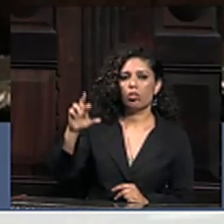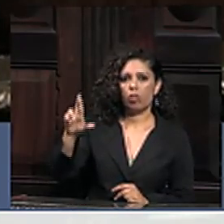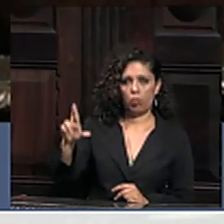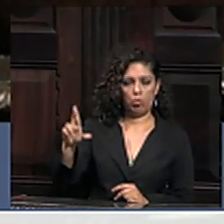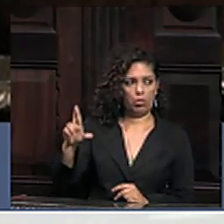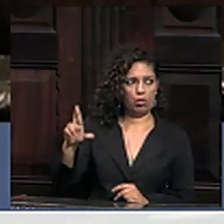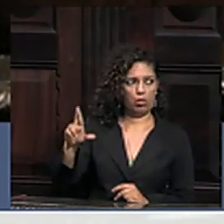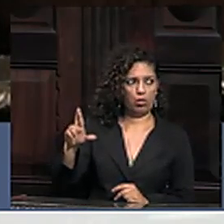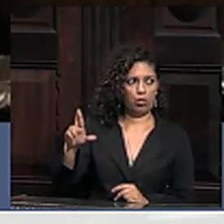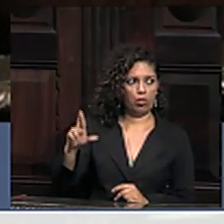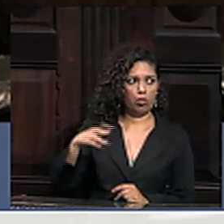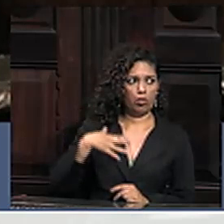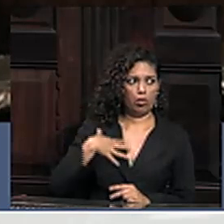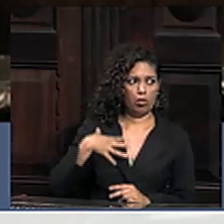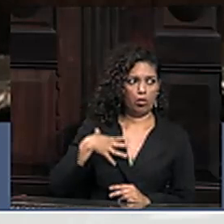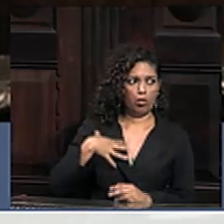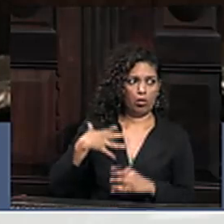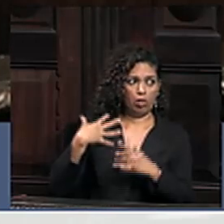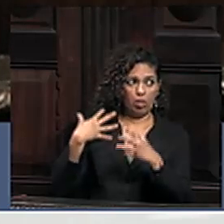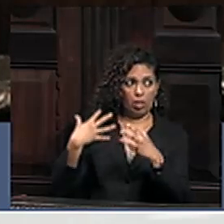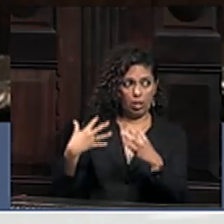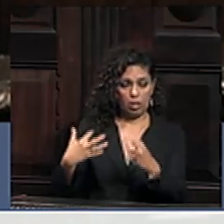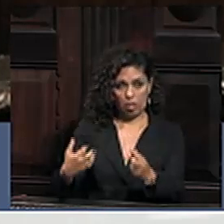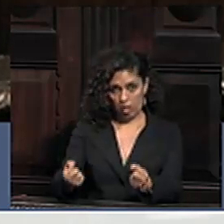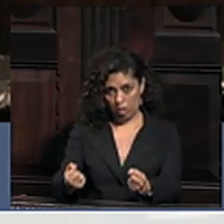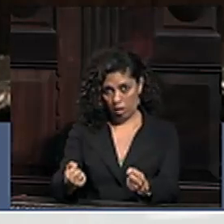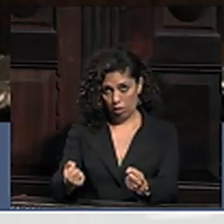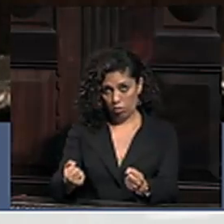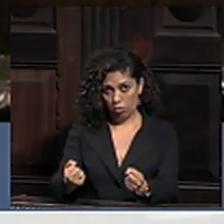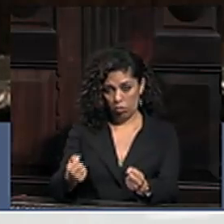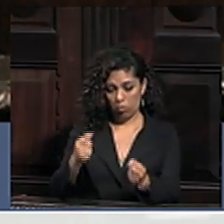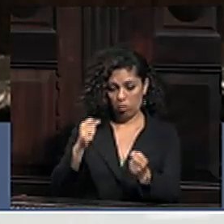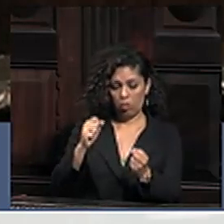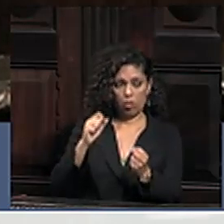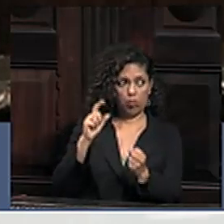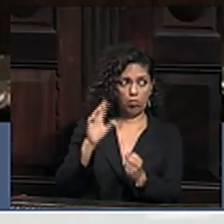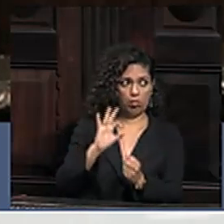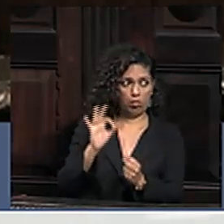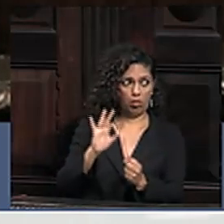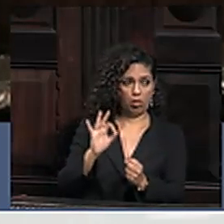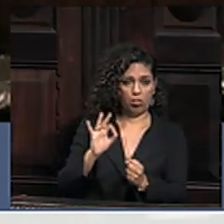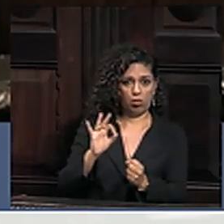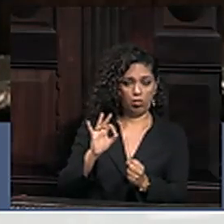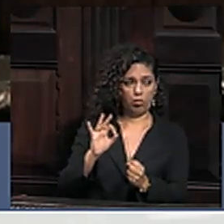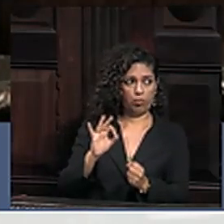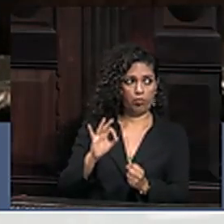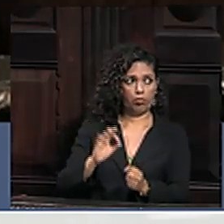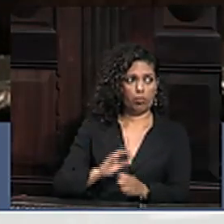eleitorais, não posso atribuir o caráter de golpe, o resultado eleitoral